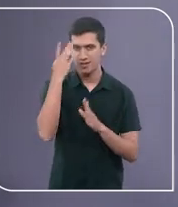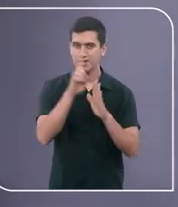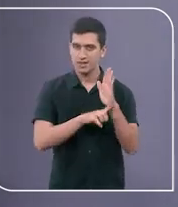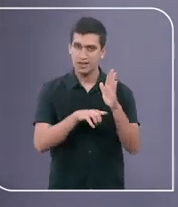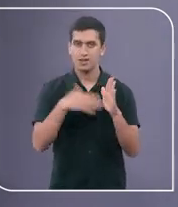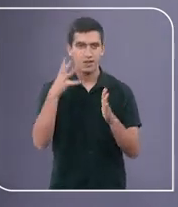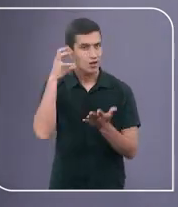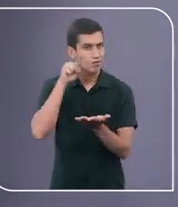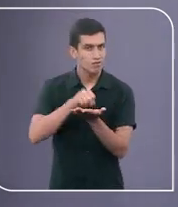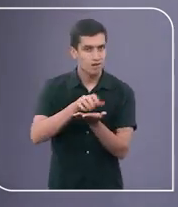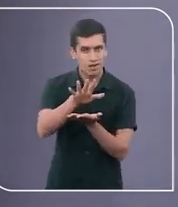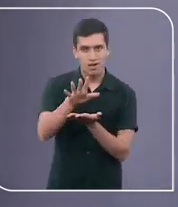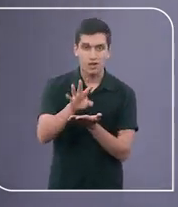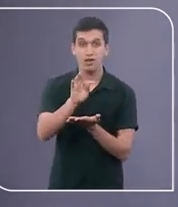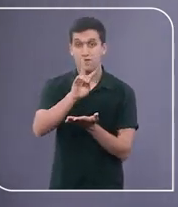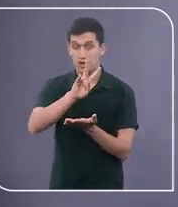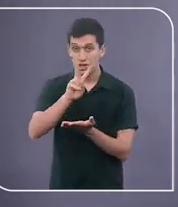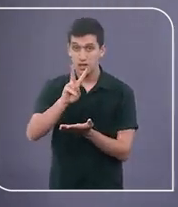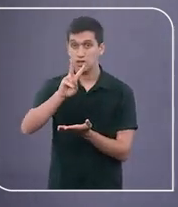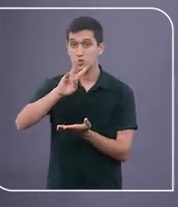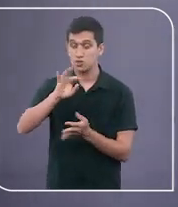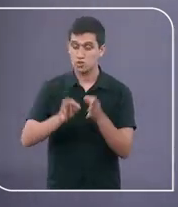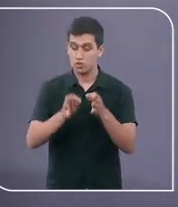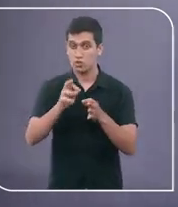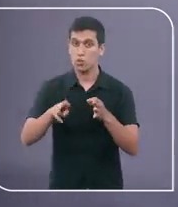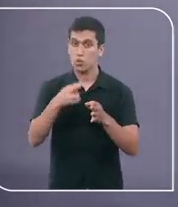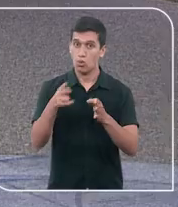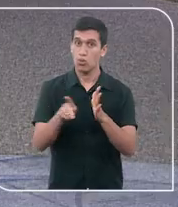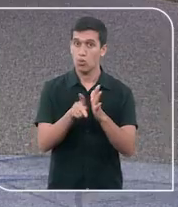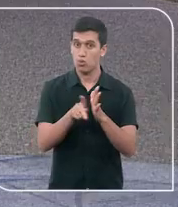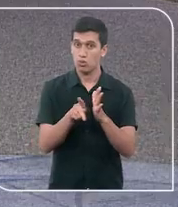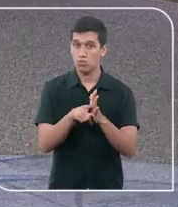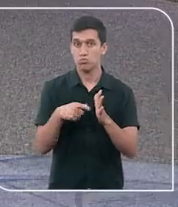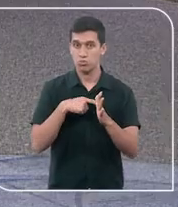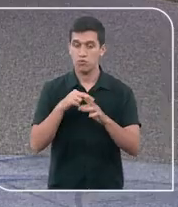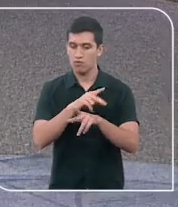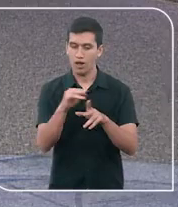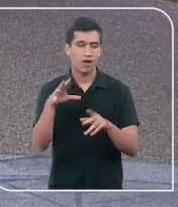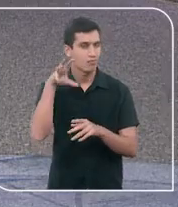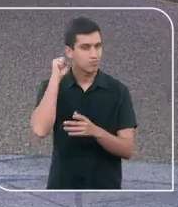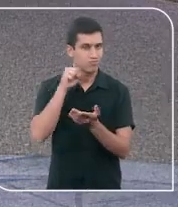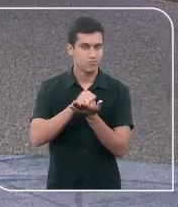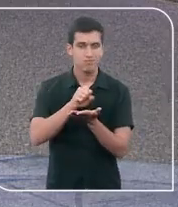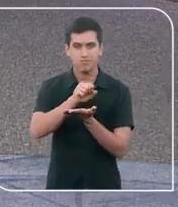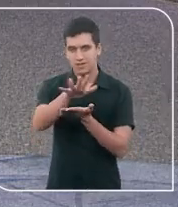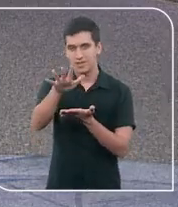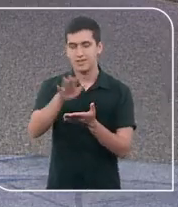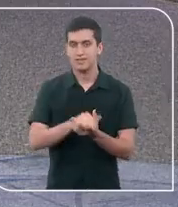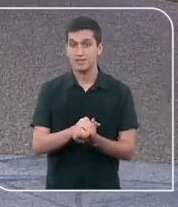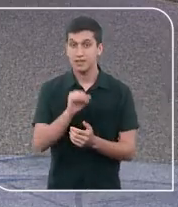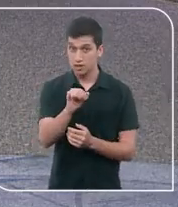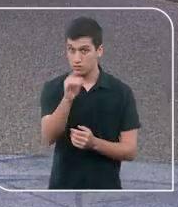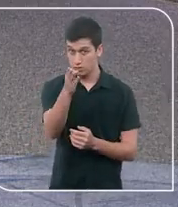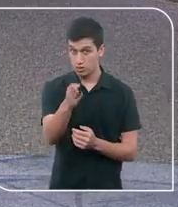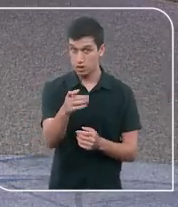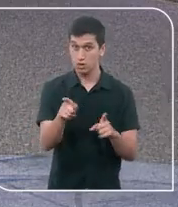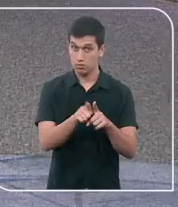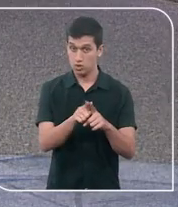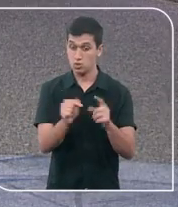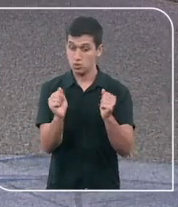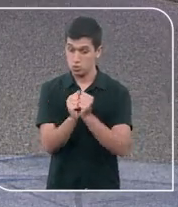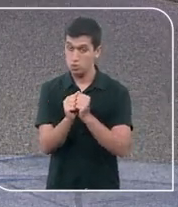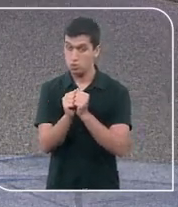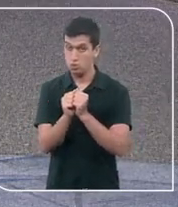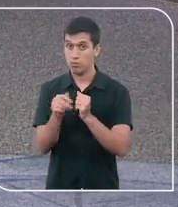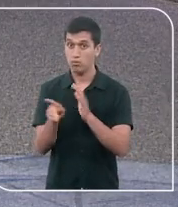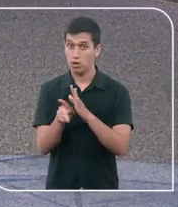TV Justiça ou nas plataformas de stream de áudio e de vídeo. E se você aí nos acompanhou pelo YouTube, lembre-se